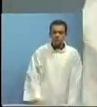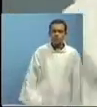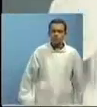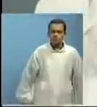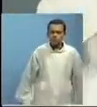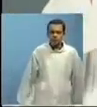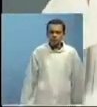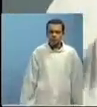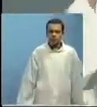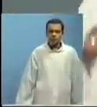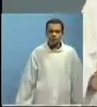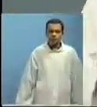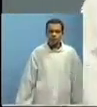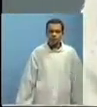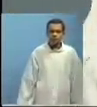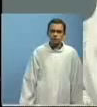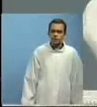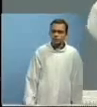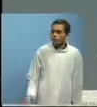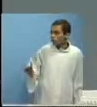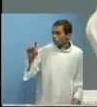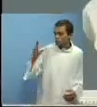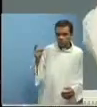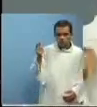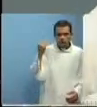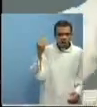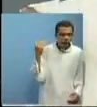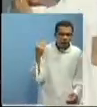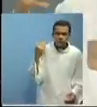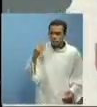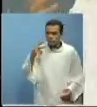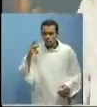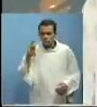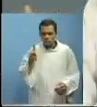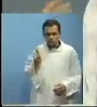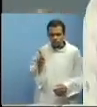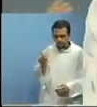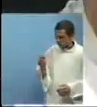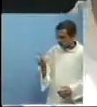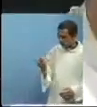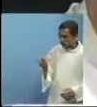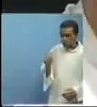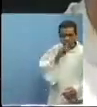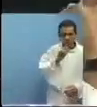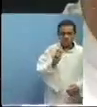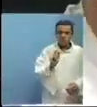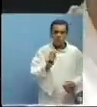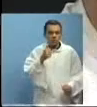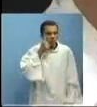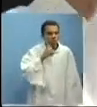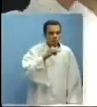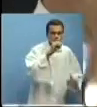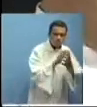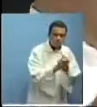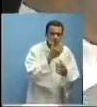nos discursos que ele fez as parteiras que o casal que não chega na plenitude do Prazer verdadeiro está